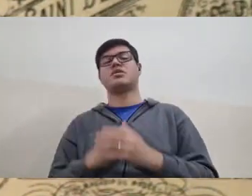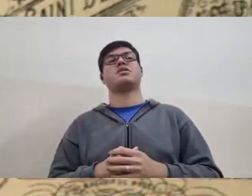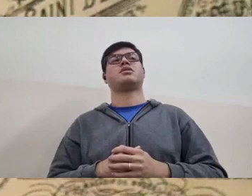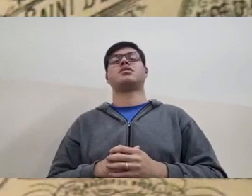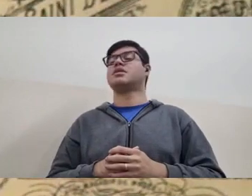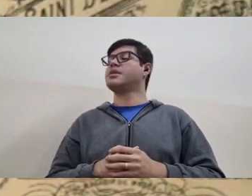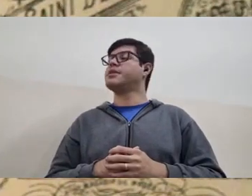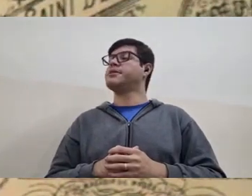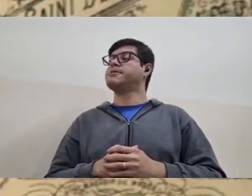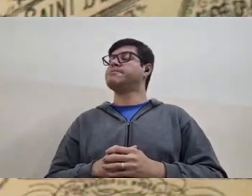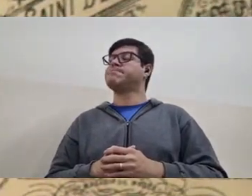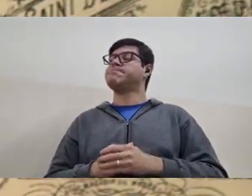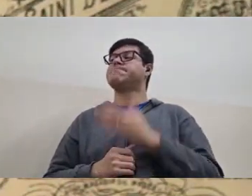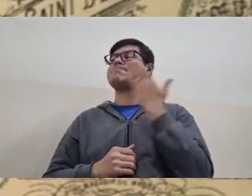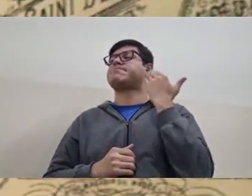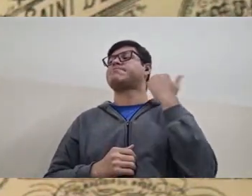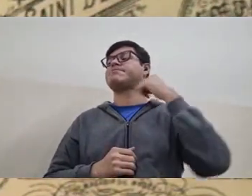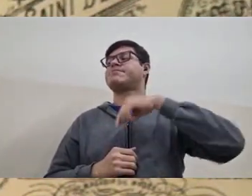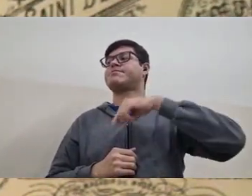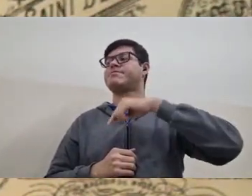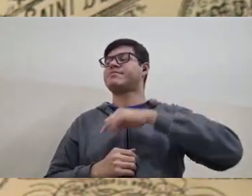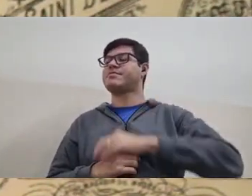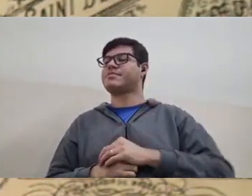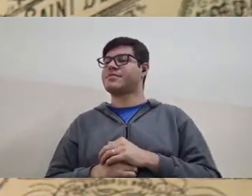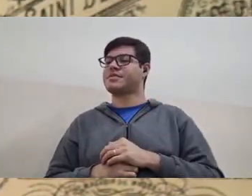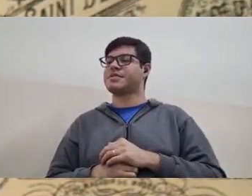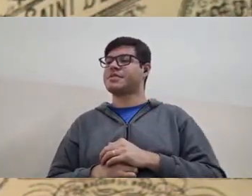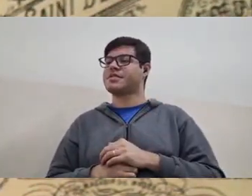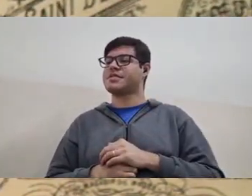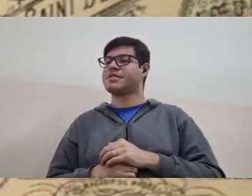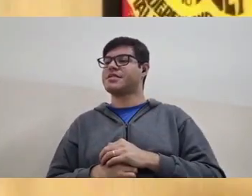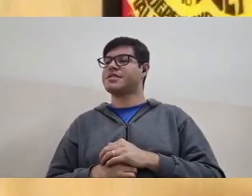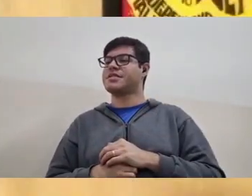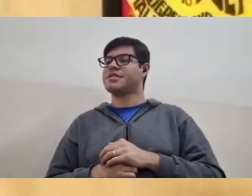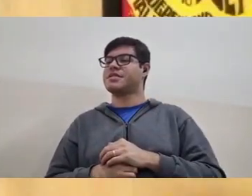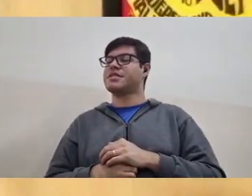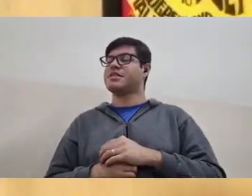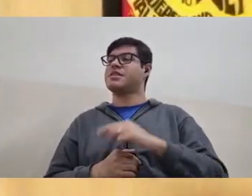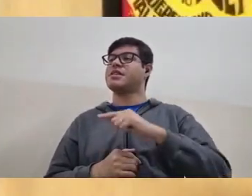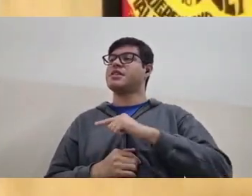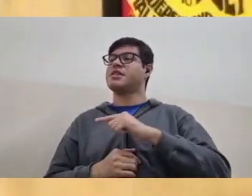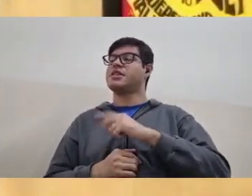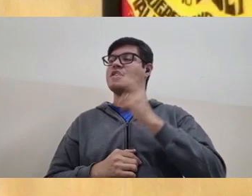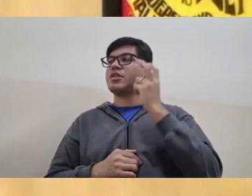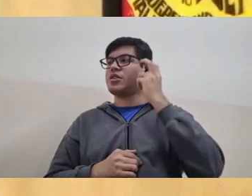mesmo. Aqui antigamente não era monocultura,